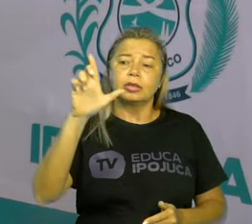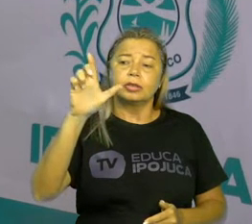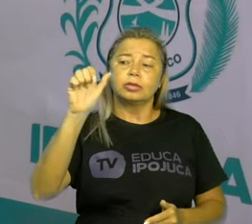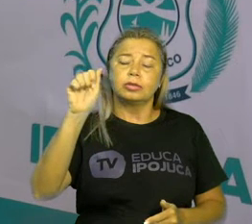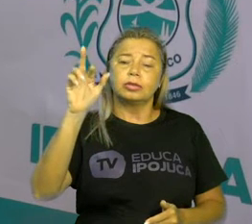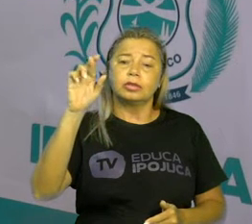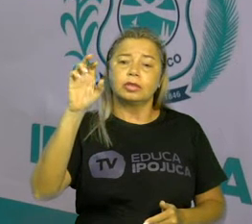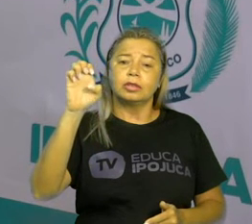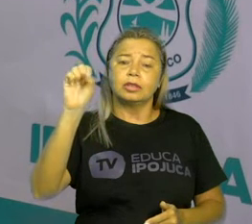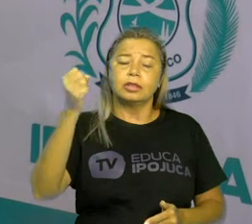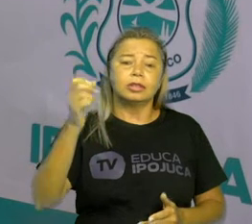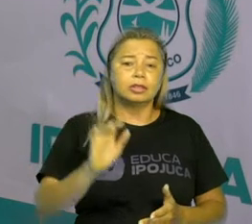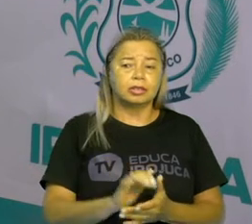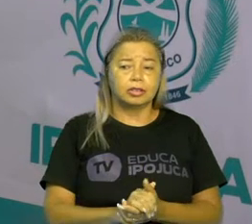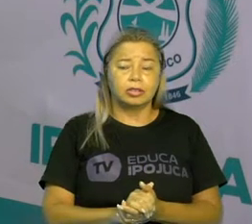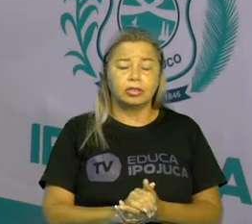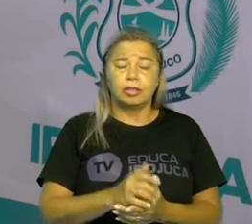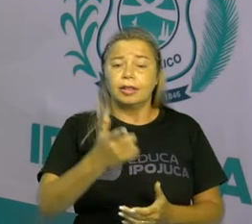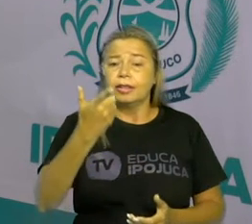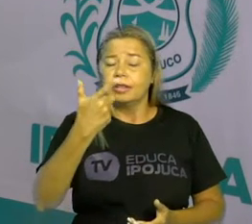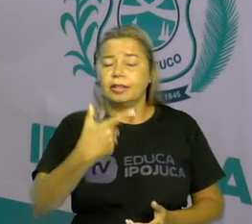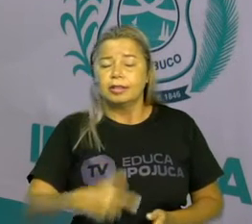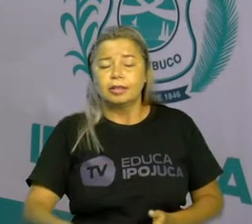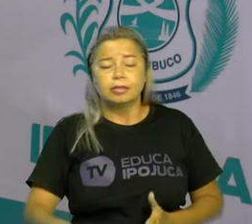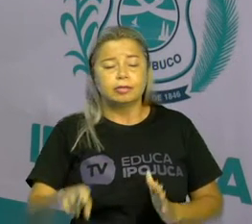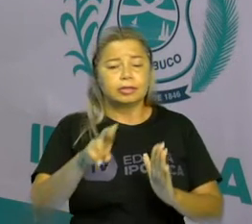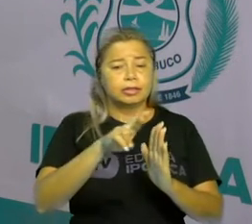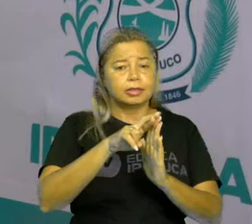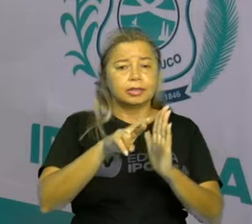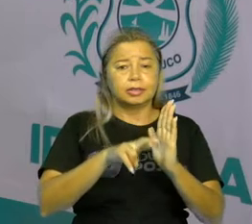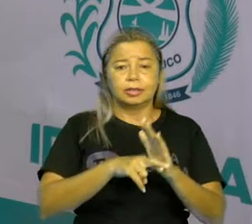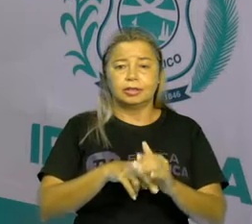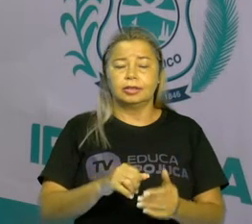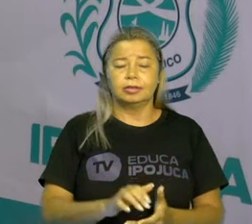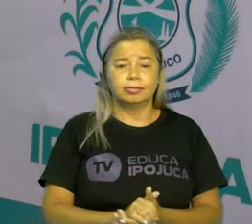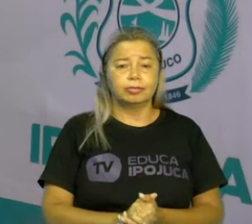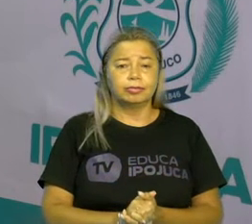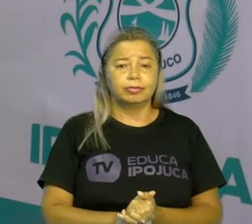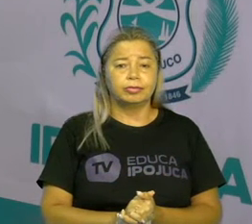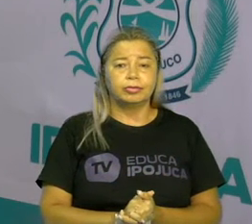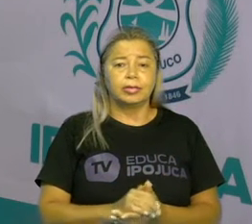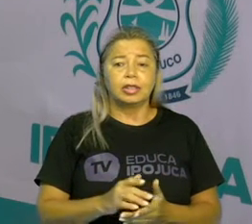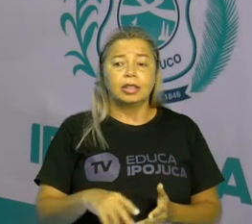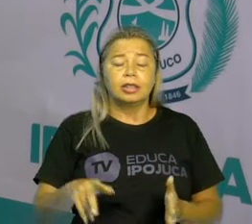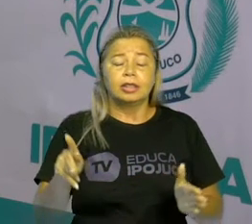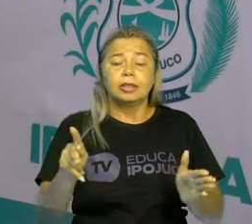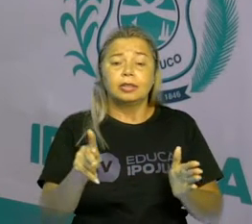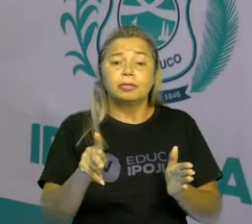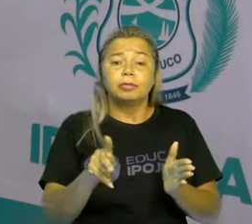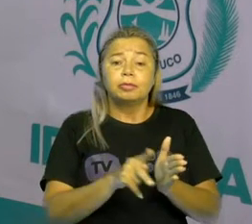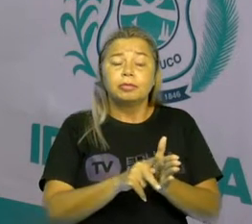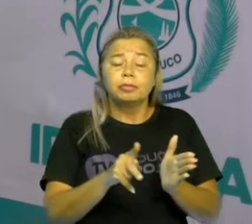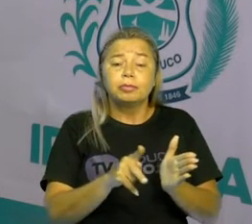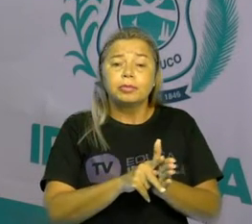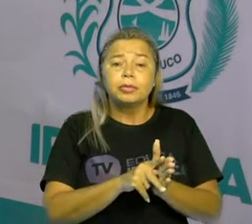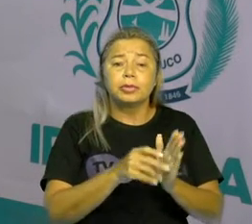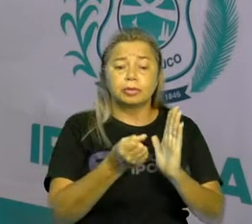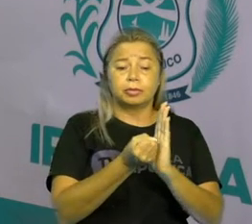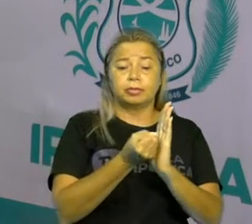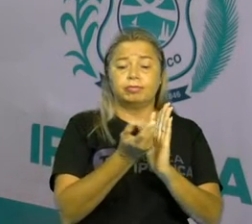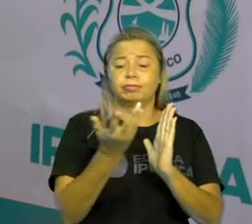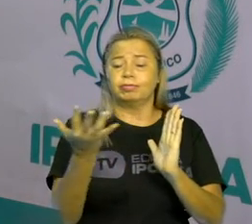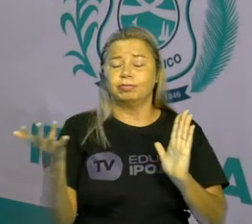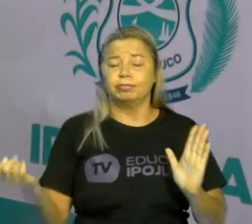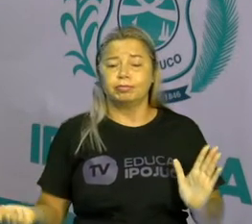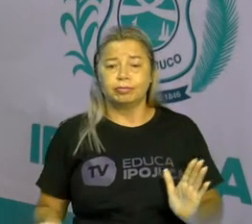seguir nenhuma dessas regras. Eles têm a sua própria formação de plural. Aí,